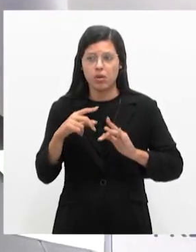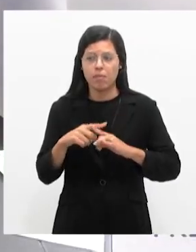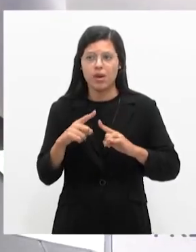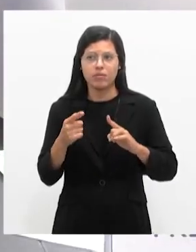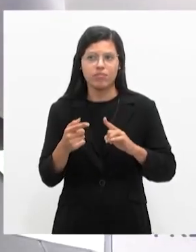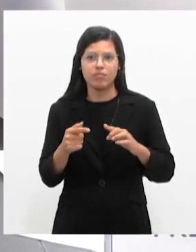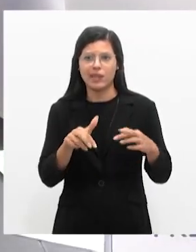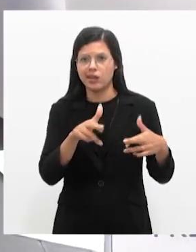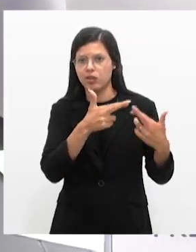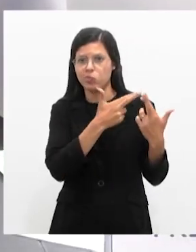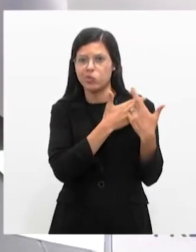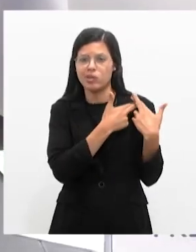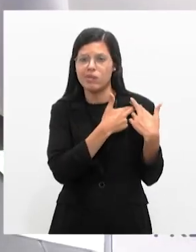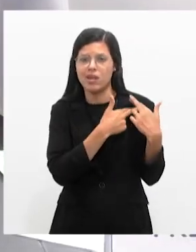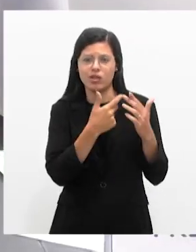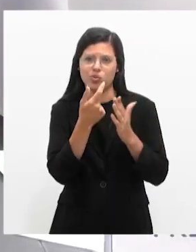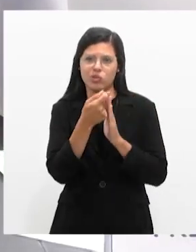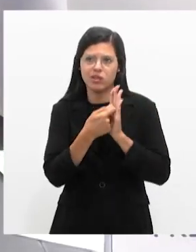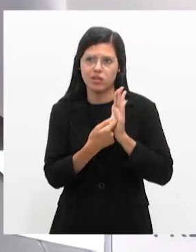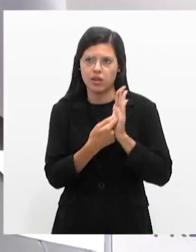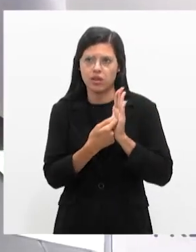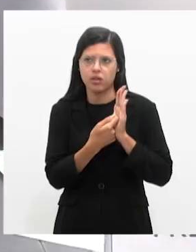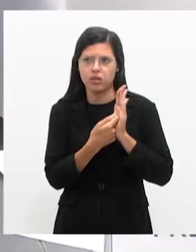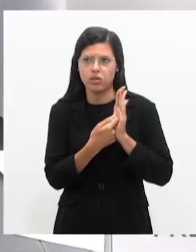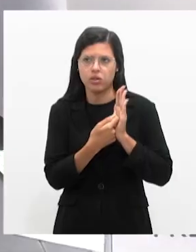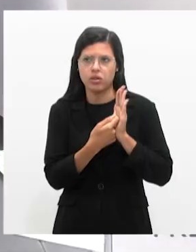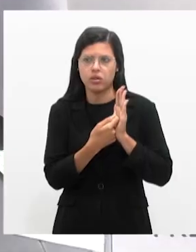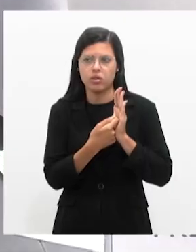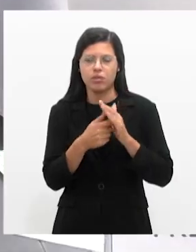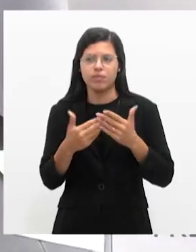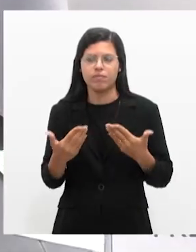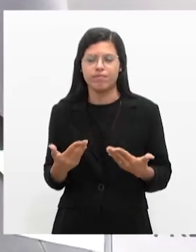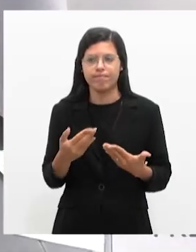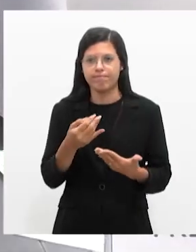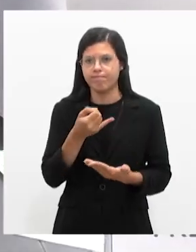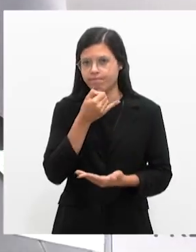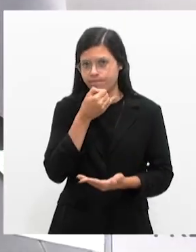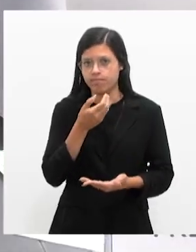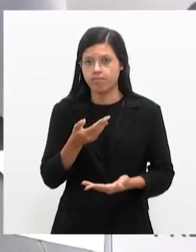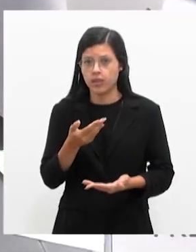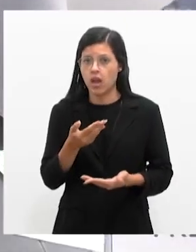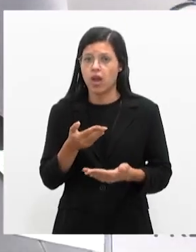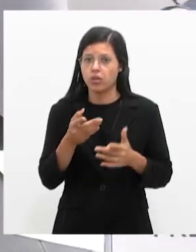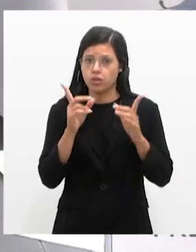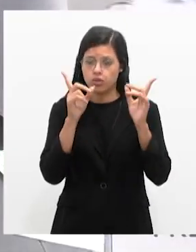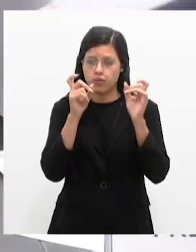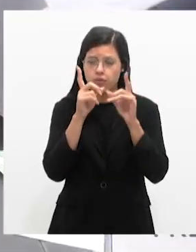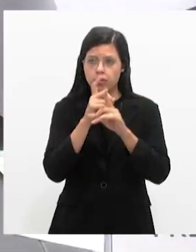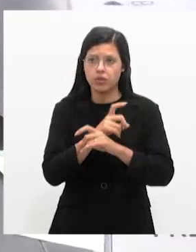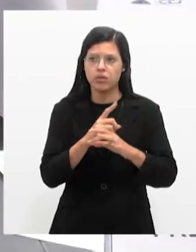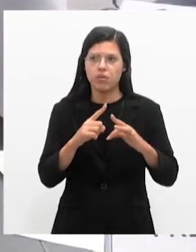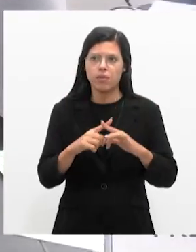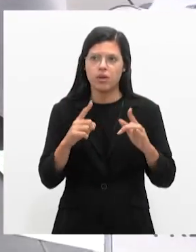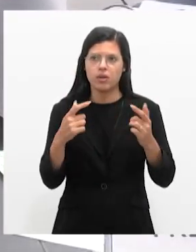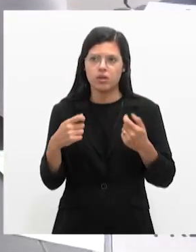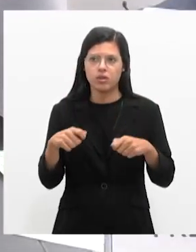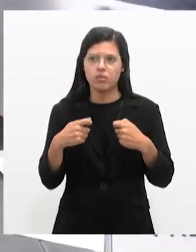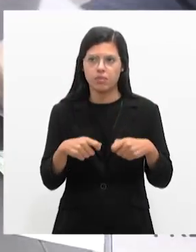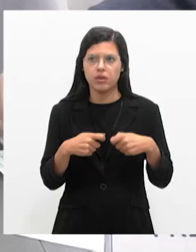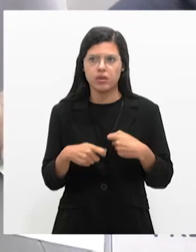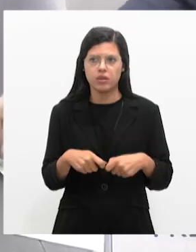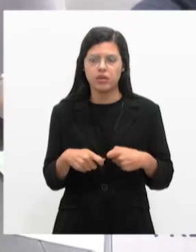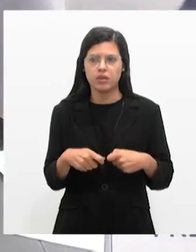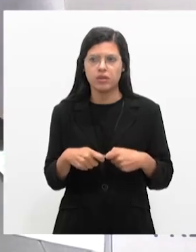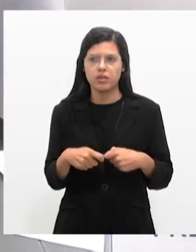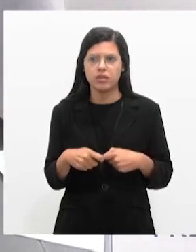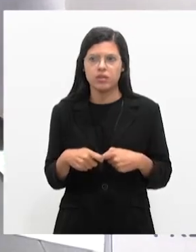forma. Então, com todo o pesar, muitas vezes é duro, mas a gente tem que encarar a